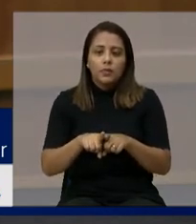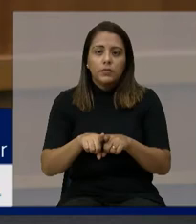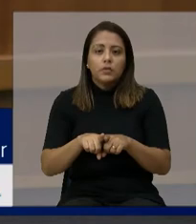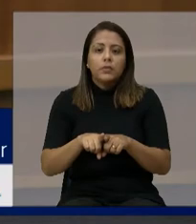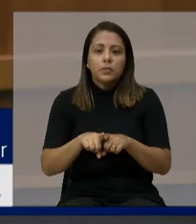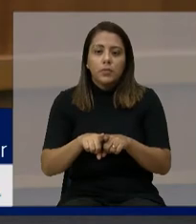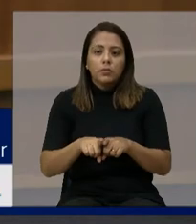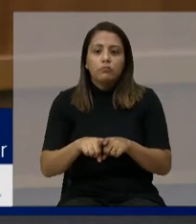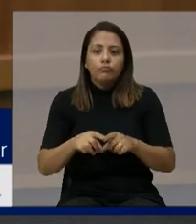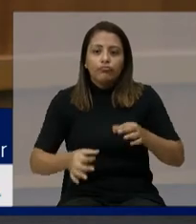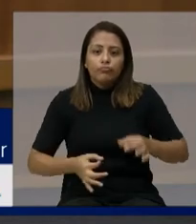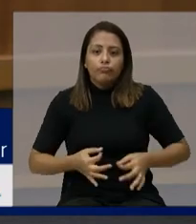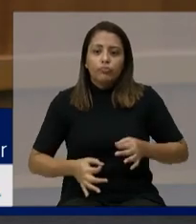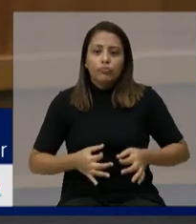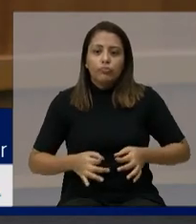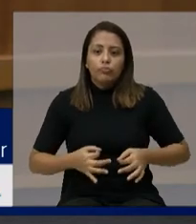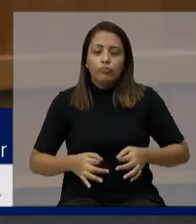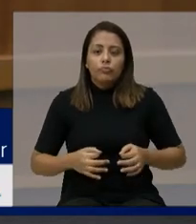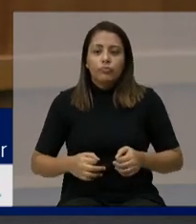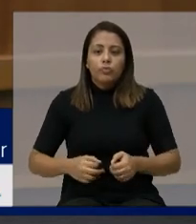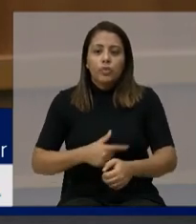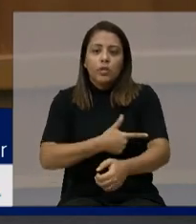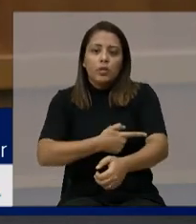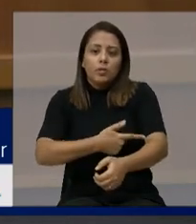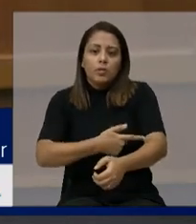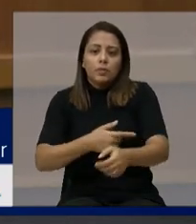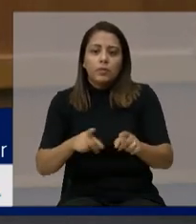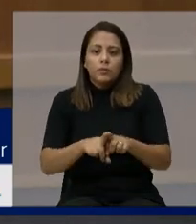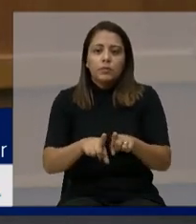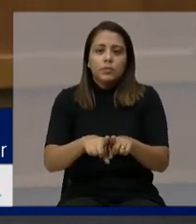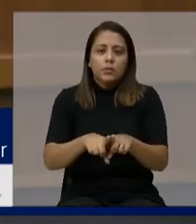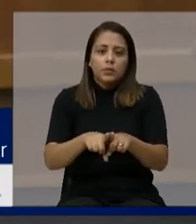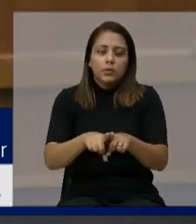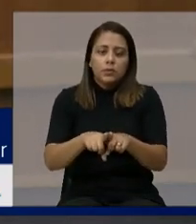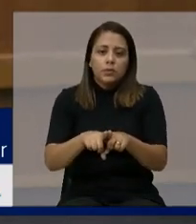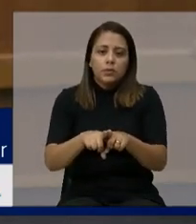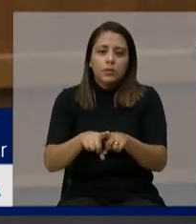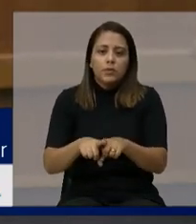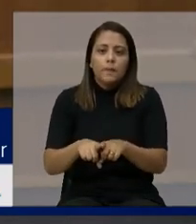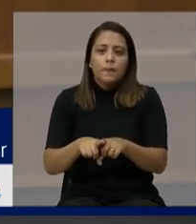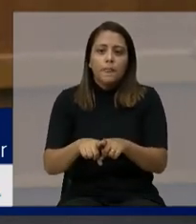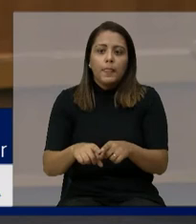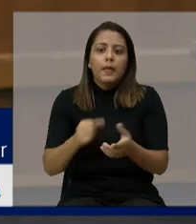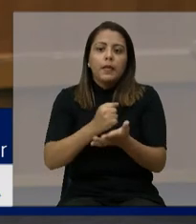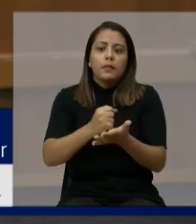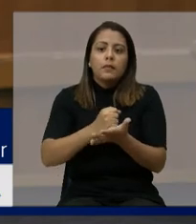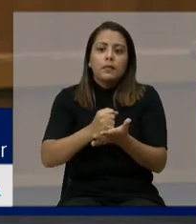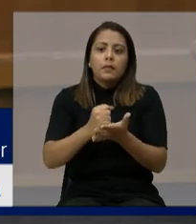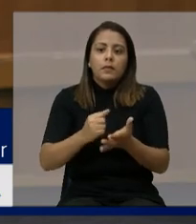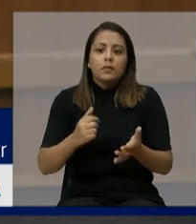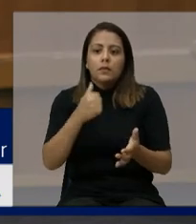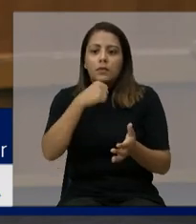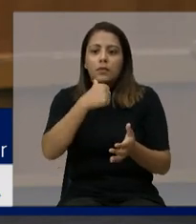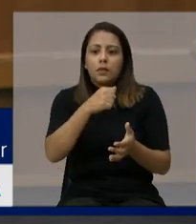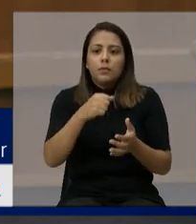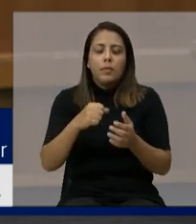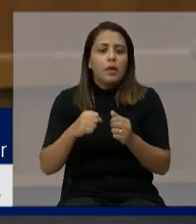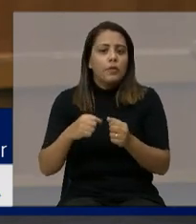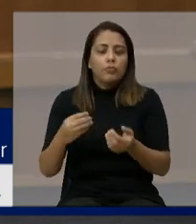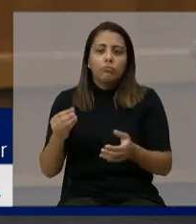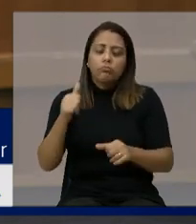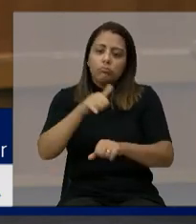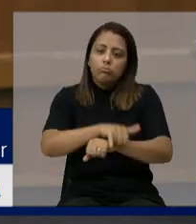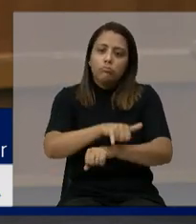quimioterapia. Então, esse remédio, eu quero agradecer ao doutor Danilo, e eu também tive o amplo retorno